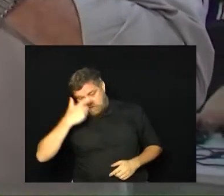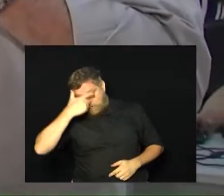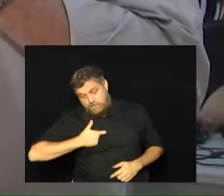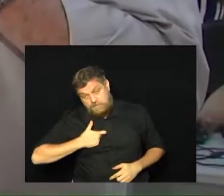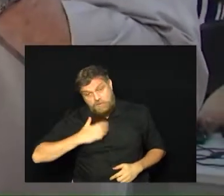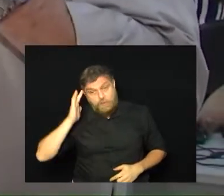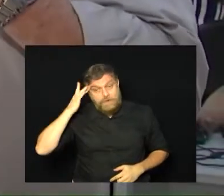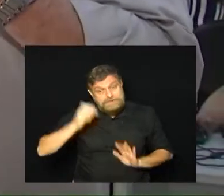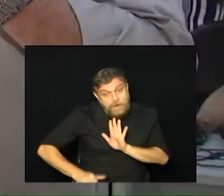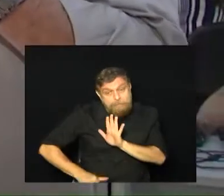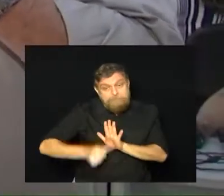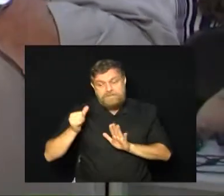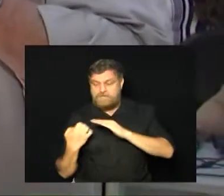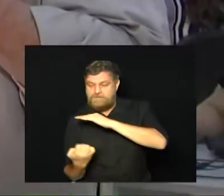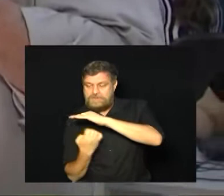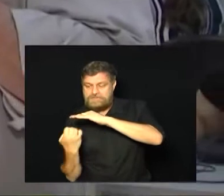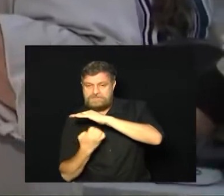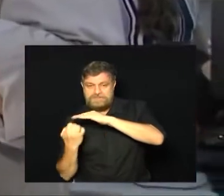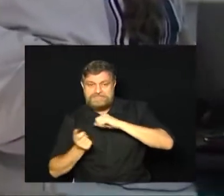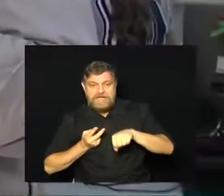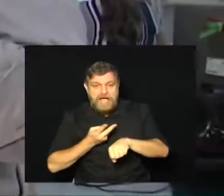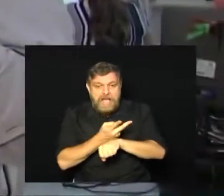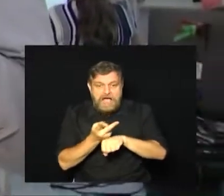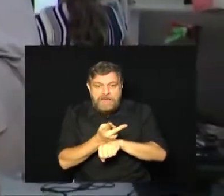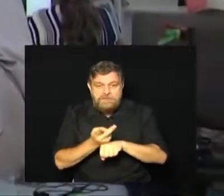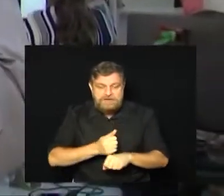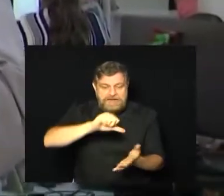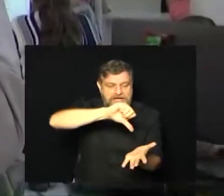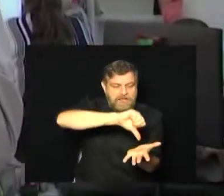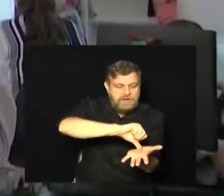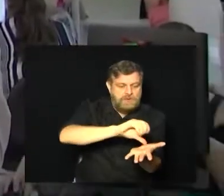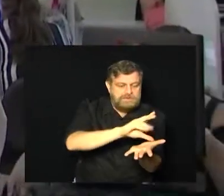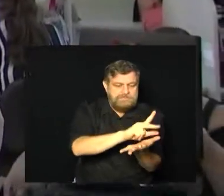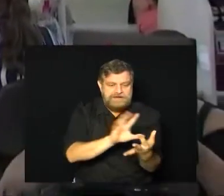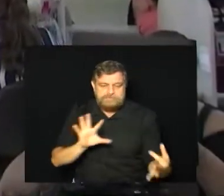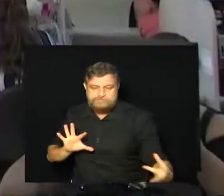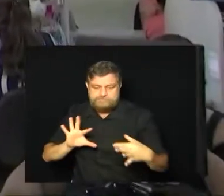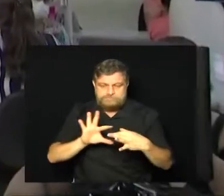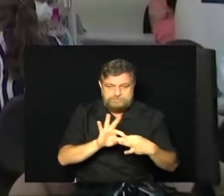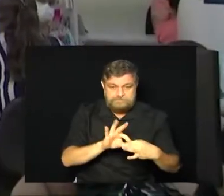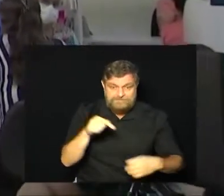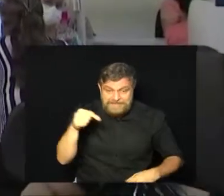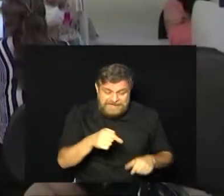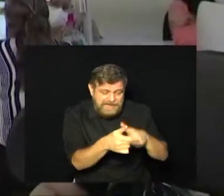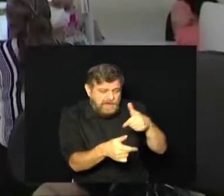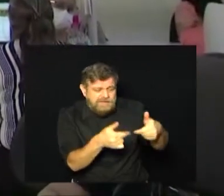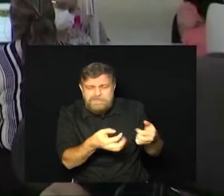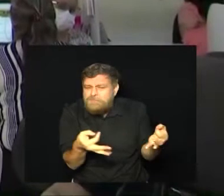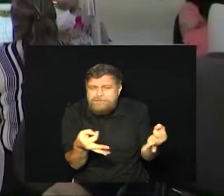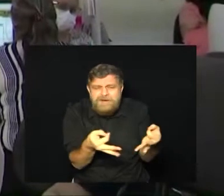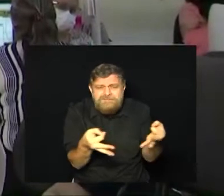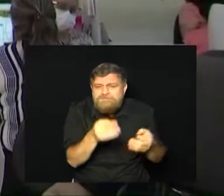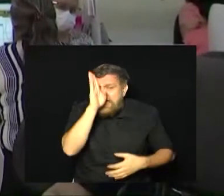as empresas precisam procurar mais o CEPAT, porque nós temos um serviço muito bom aqui,